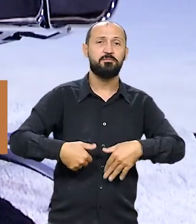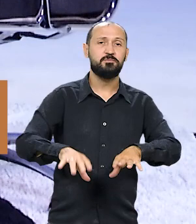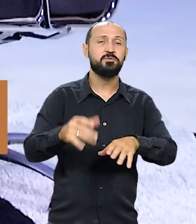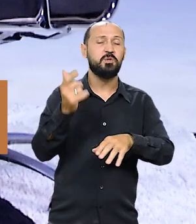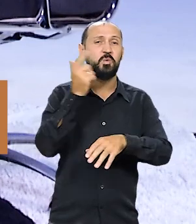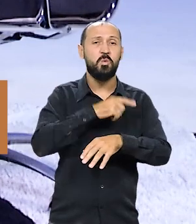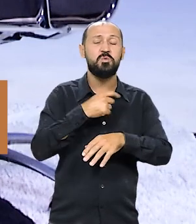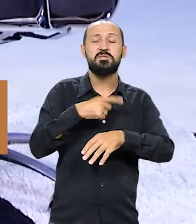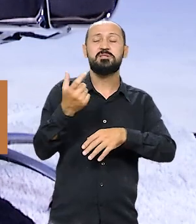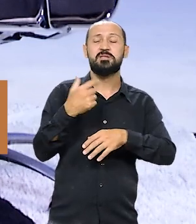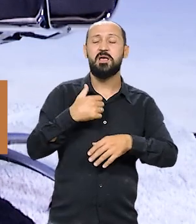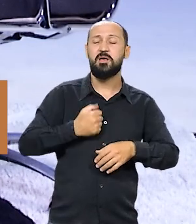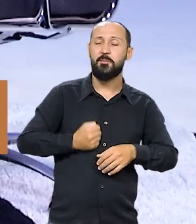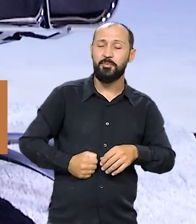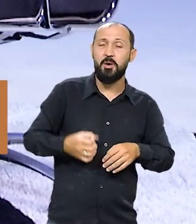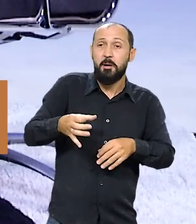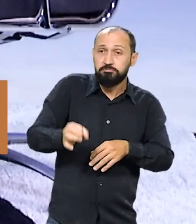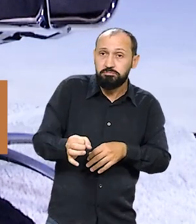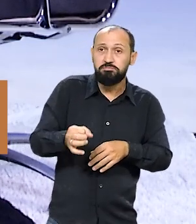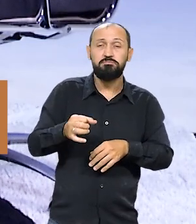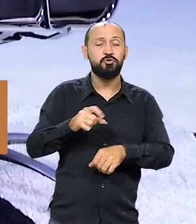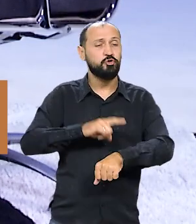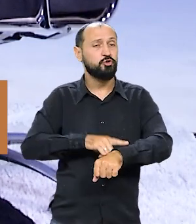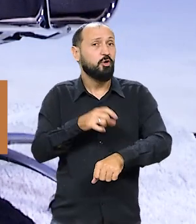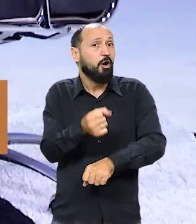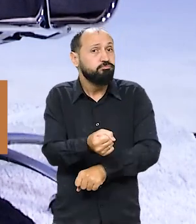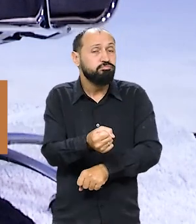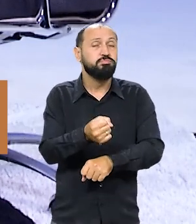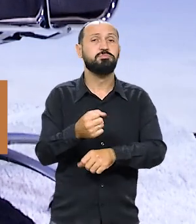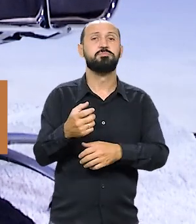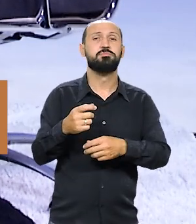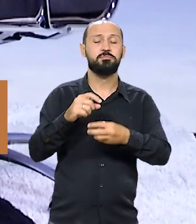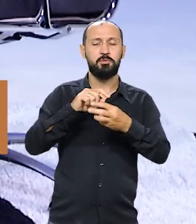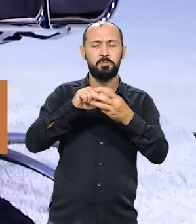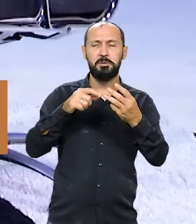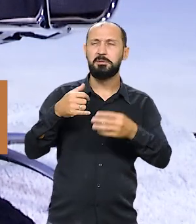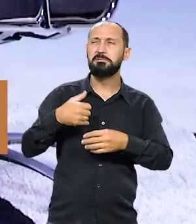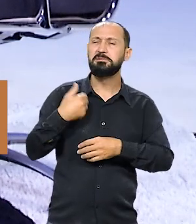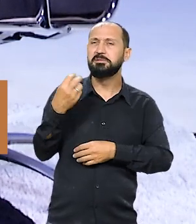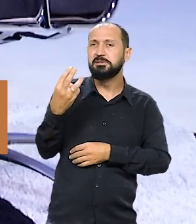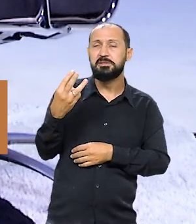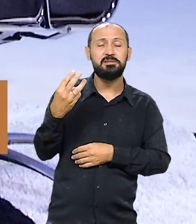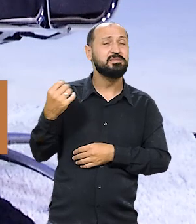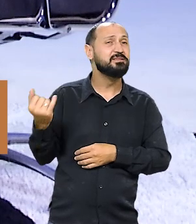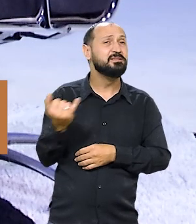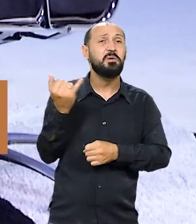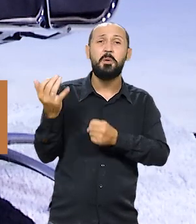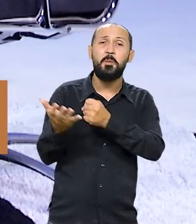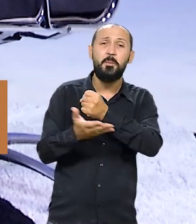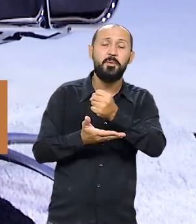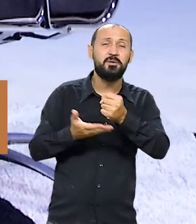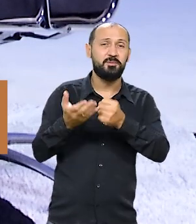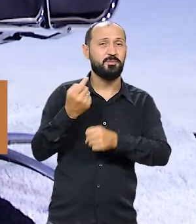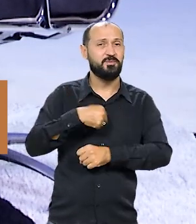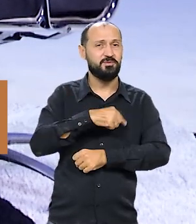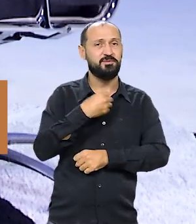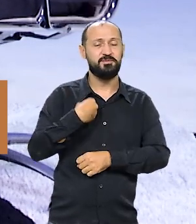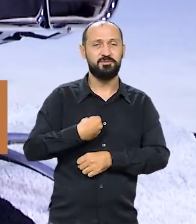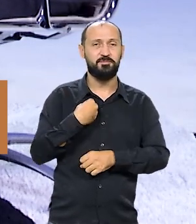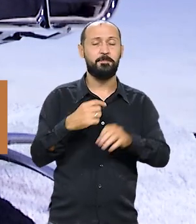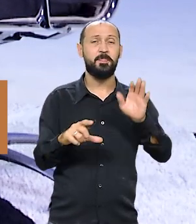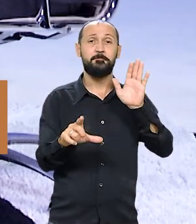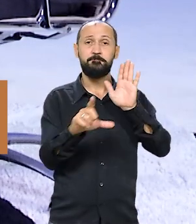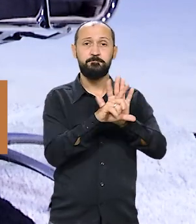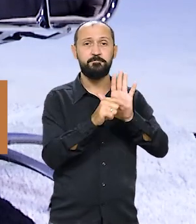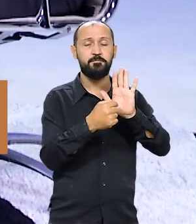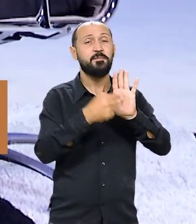segurar fezes, urina, etc. Ou seja, são vamos por os 3 anos, são essenciais para a nossa vida. Então, quando a lei, você tem